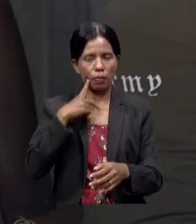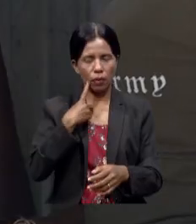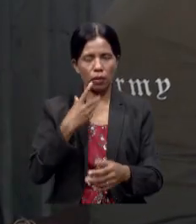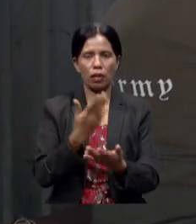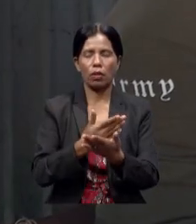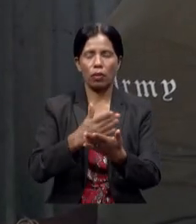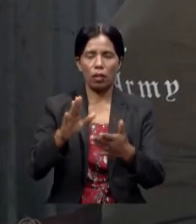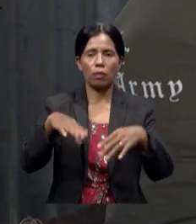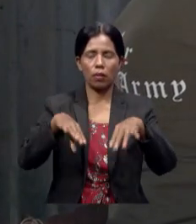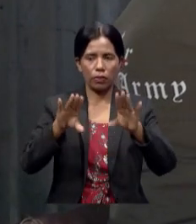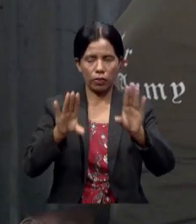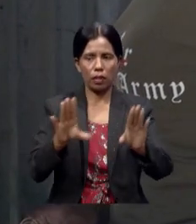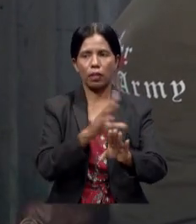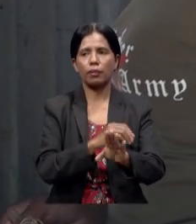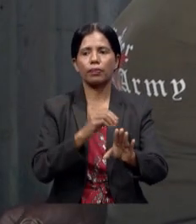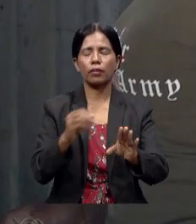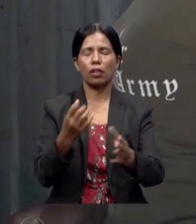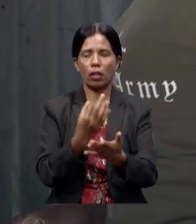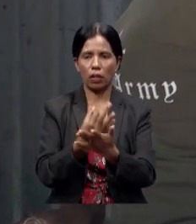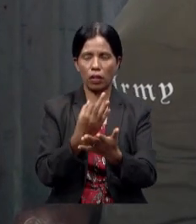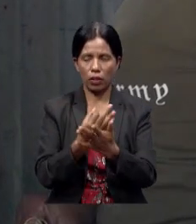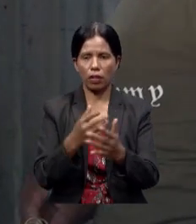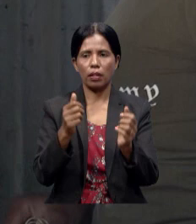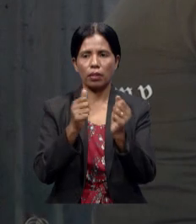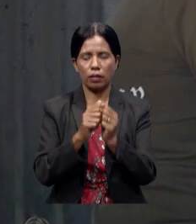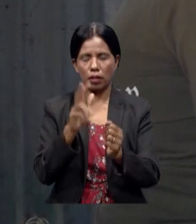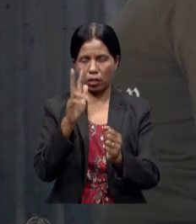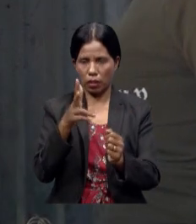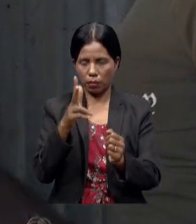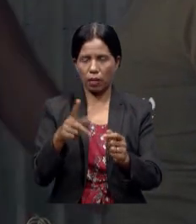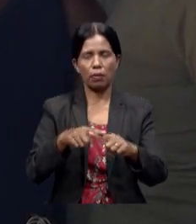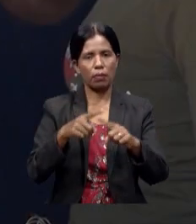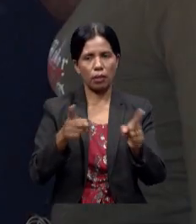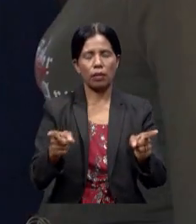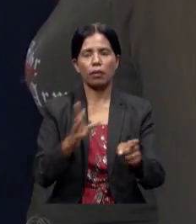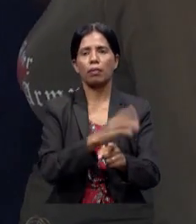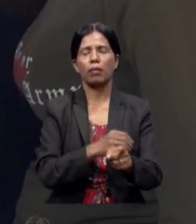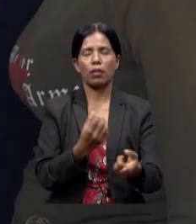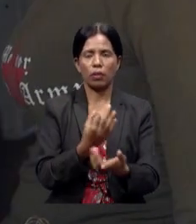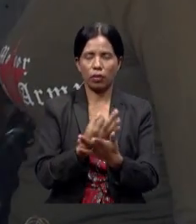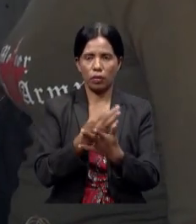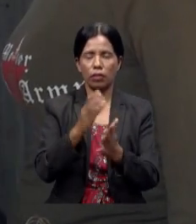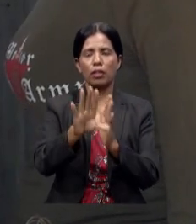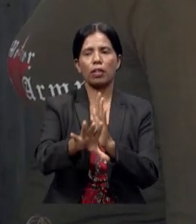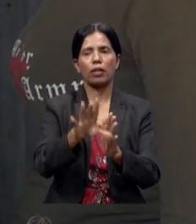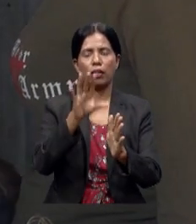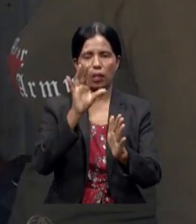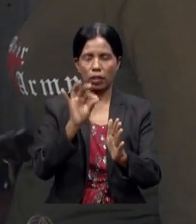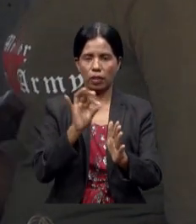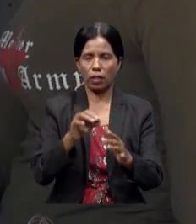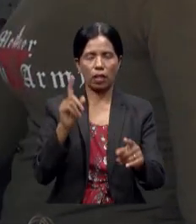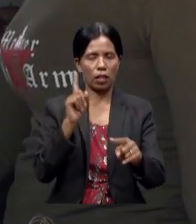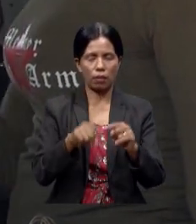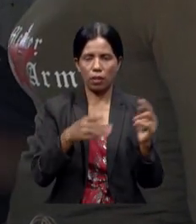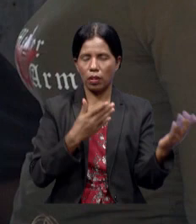sosa bafang ne, homontante osan dolar tolu nulu, mai be rendimento nebe nia hetan dala ruma labele